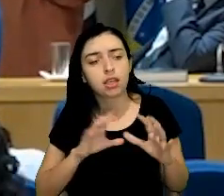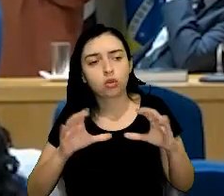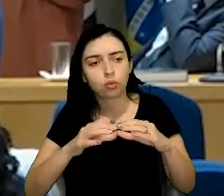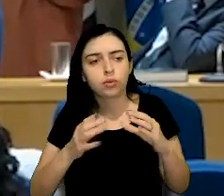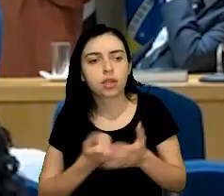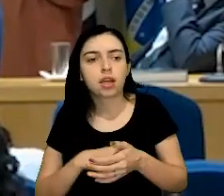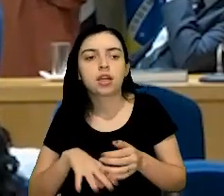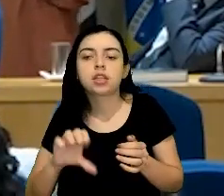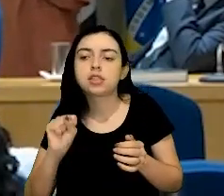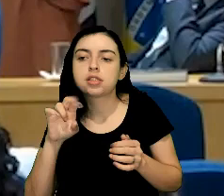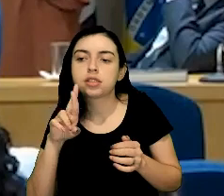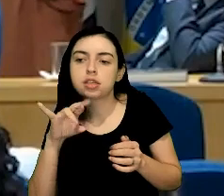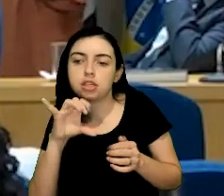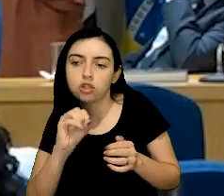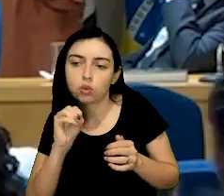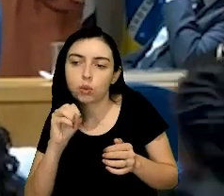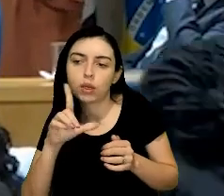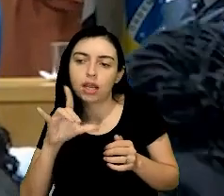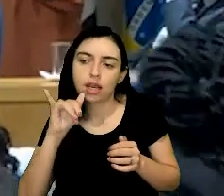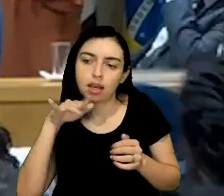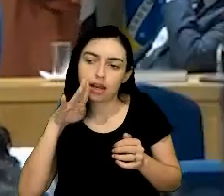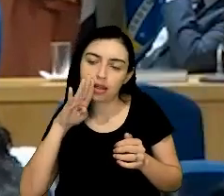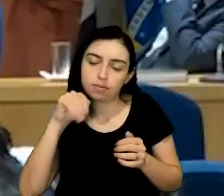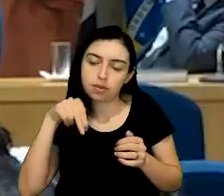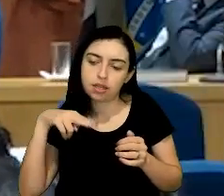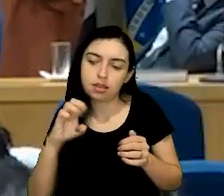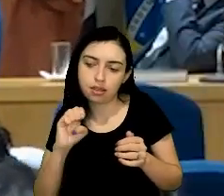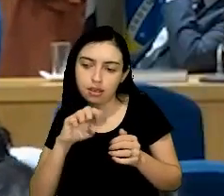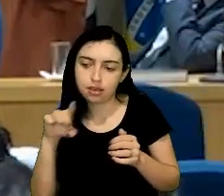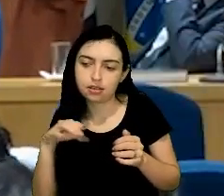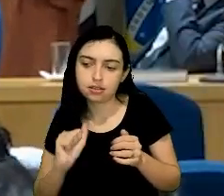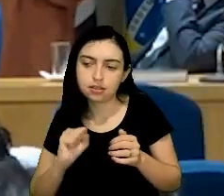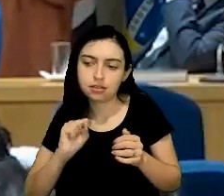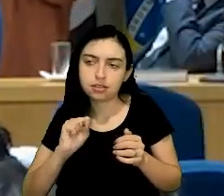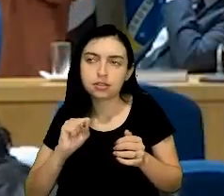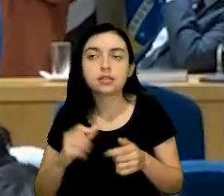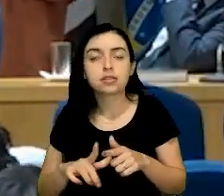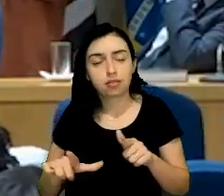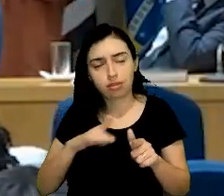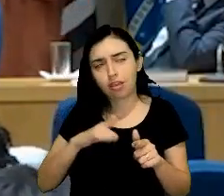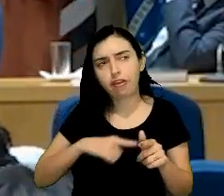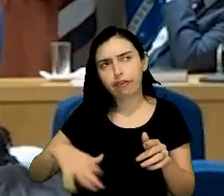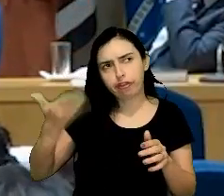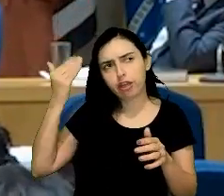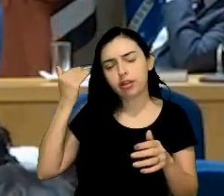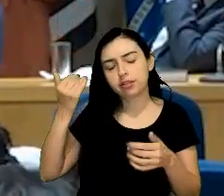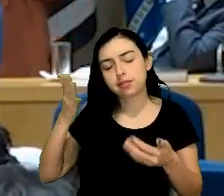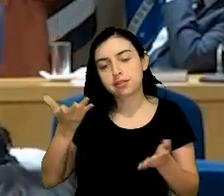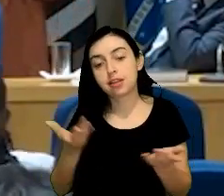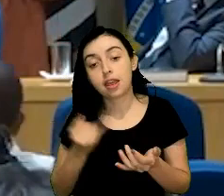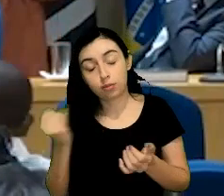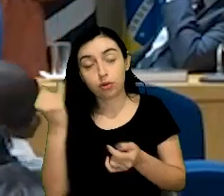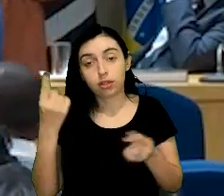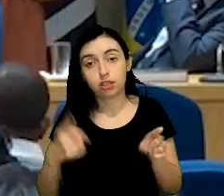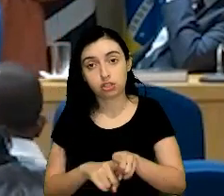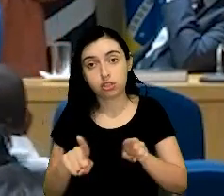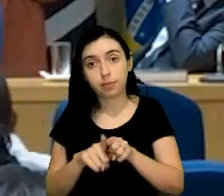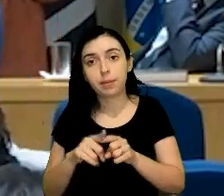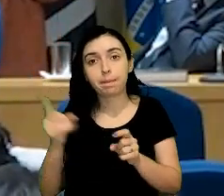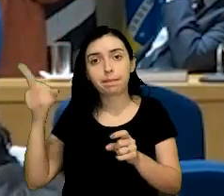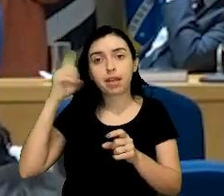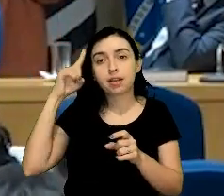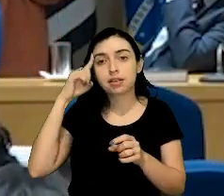no passado. Então, isso é importante também. quando nós vamos pensar na questão da discriminação